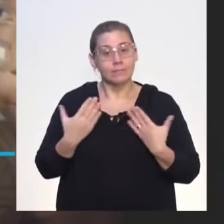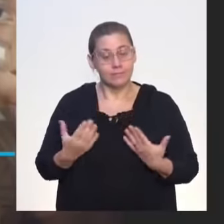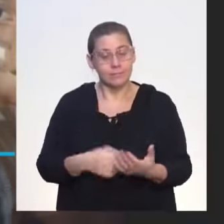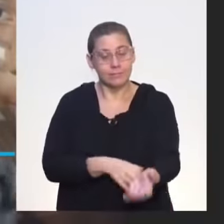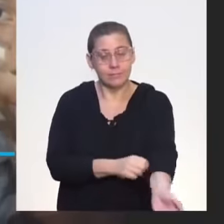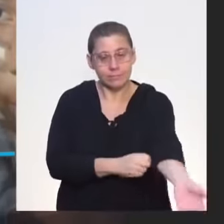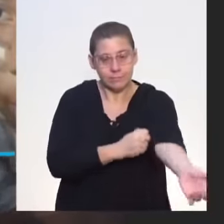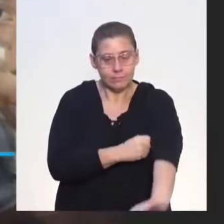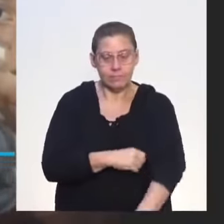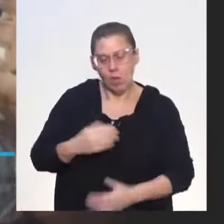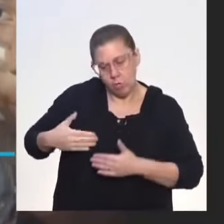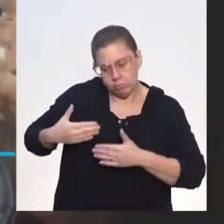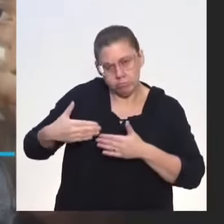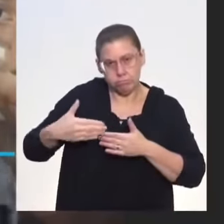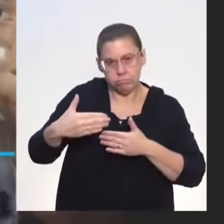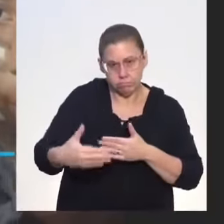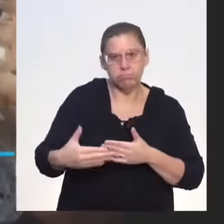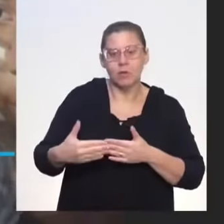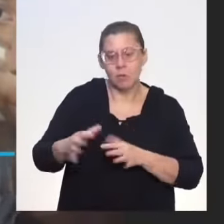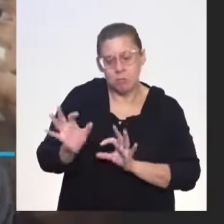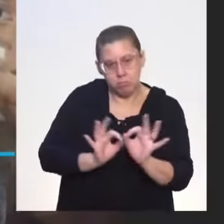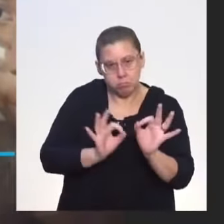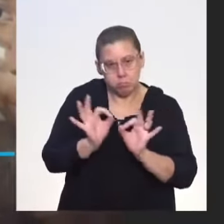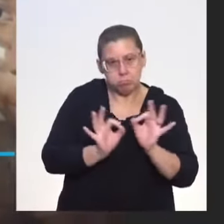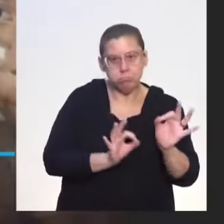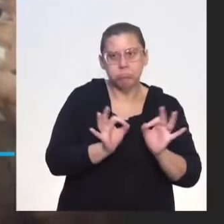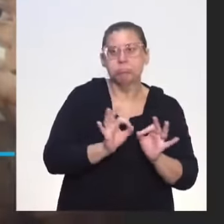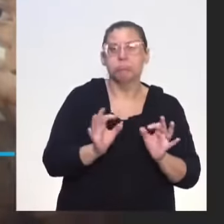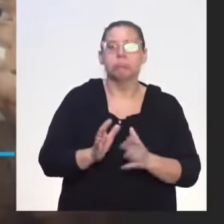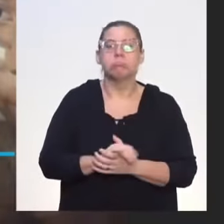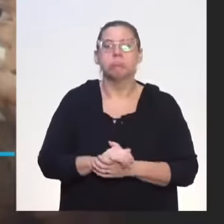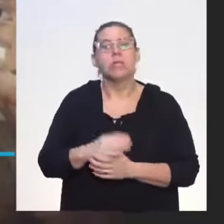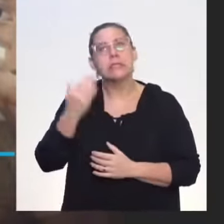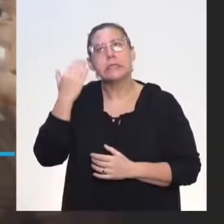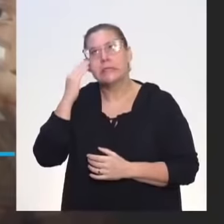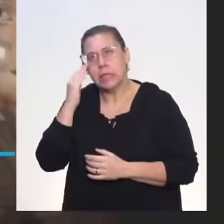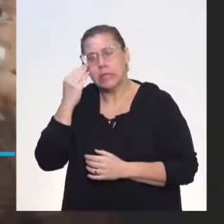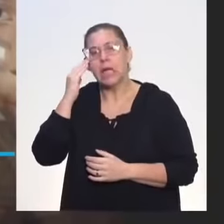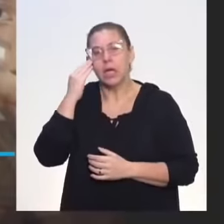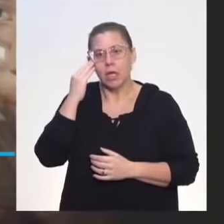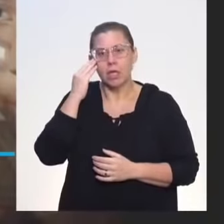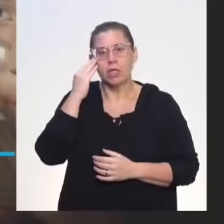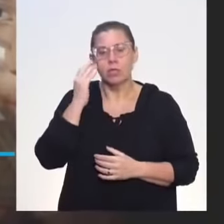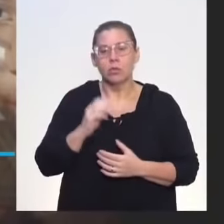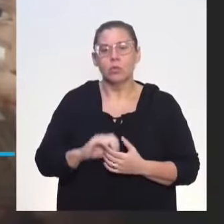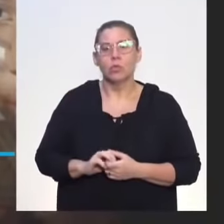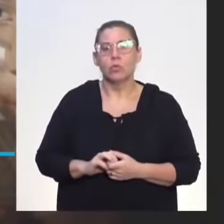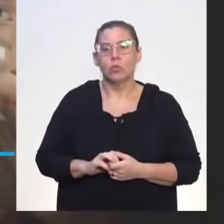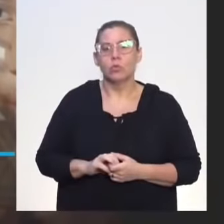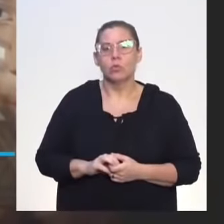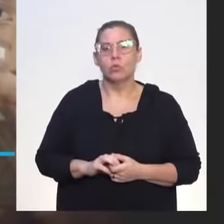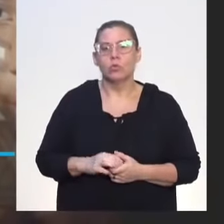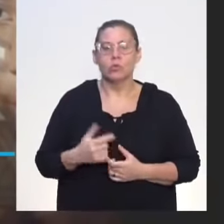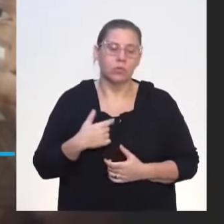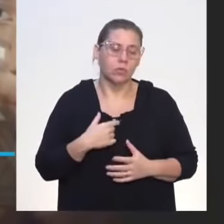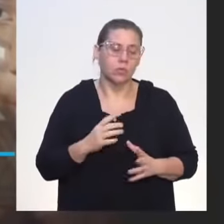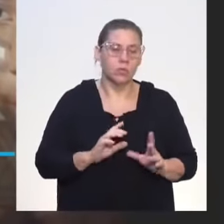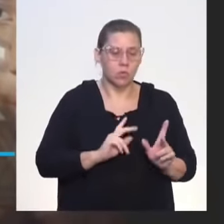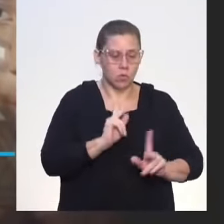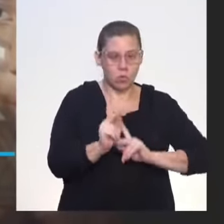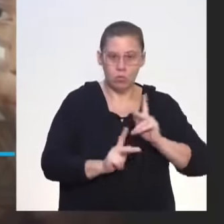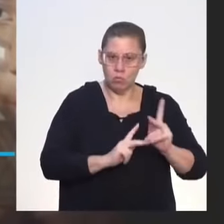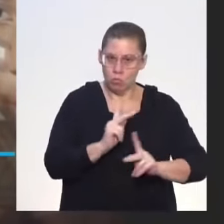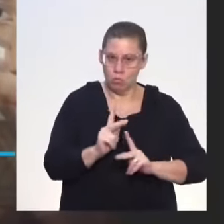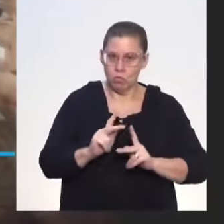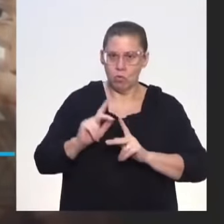que, aos pouquinhos, ela vá elaborando aquela narrativa. Eu venho do povo Munduruku, portanto, um povo de